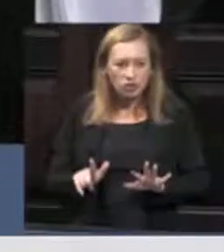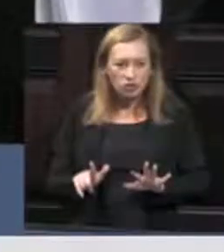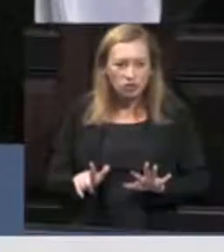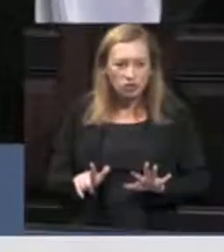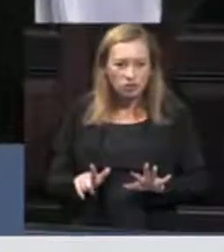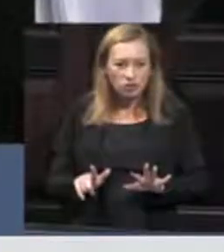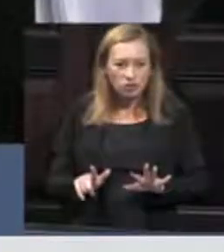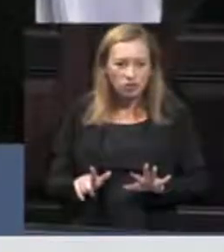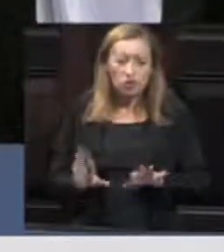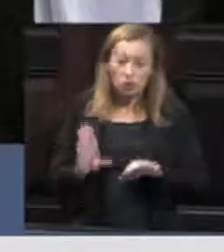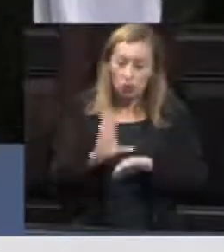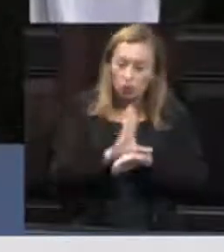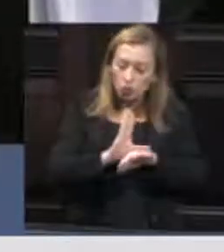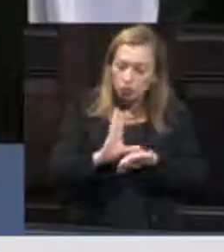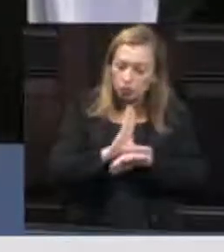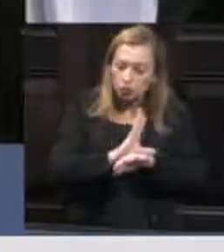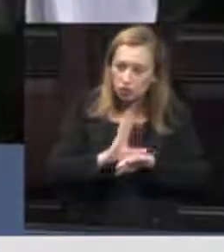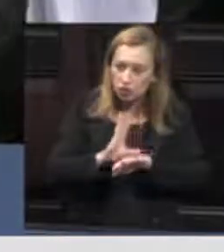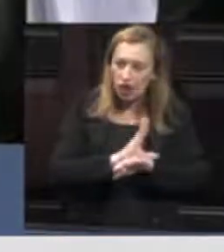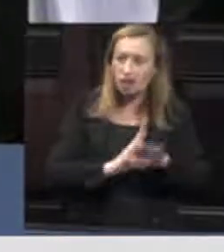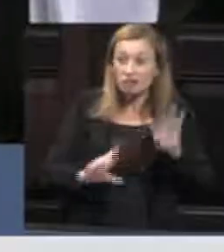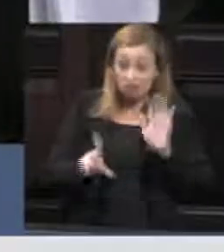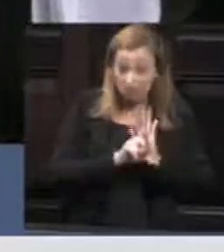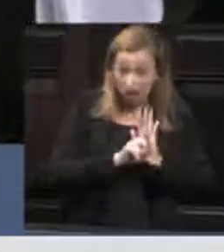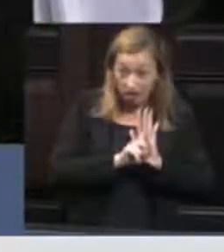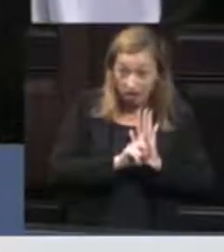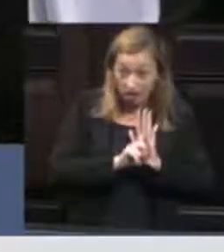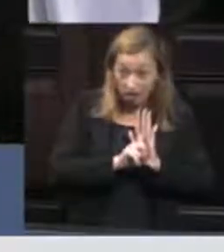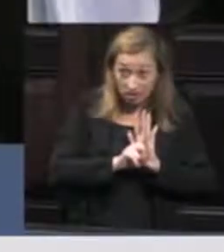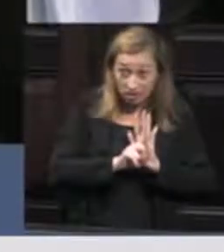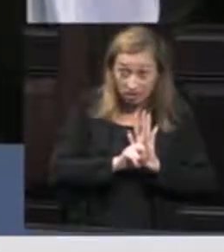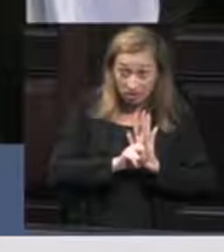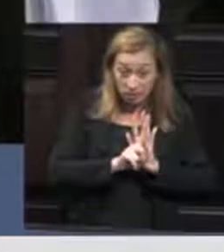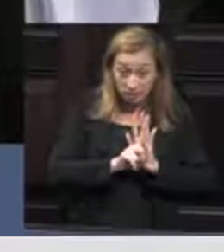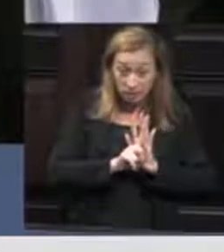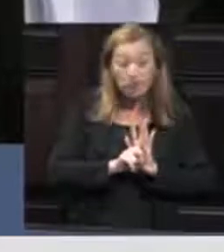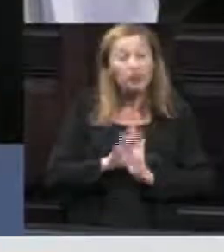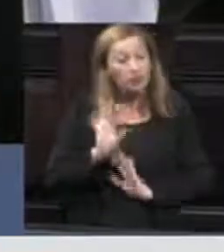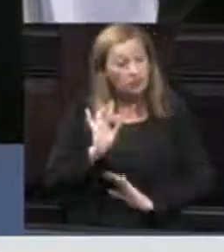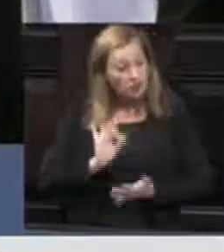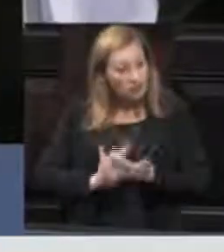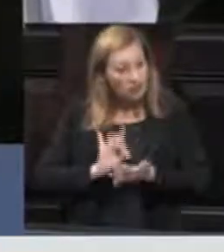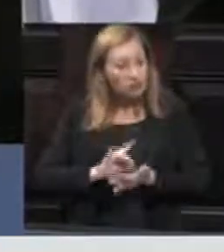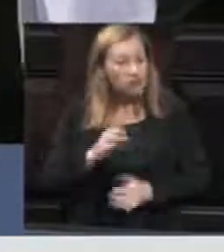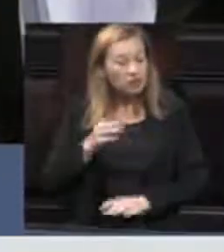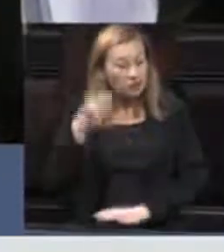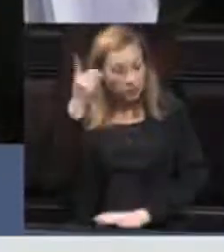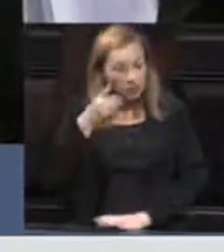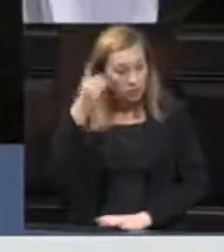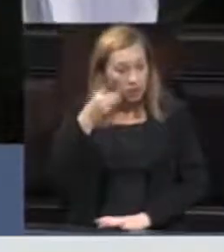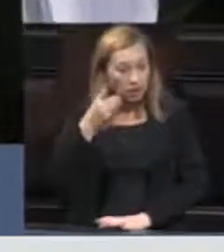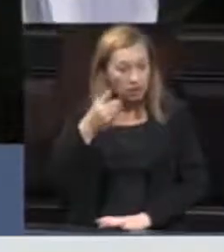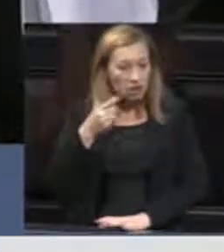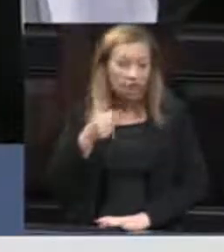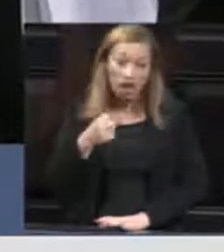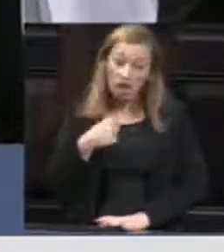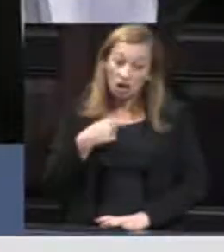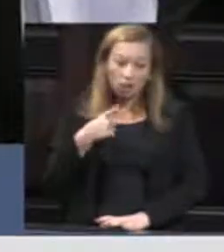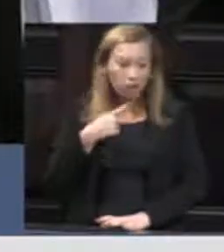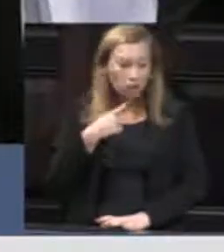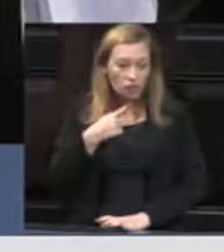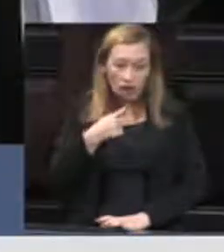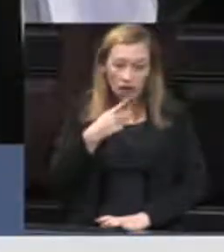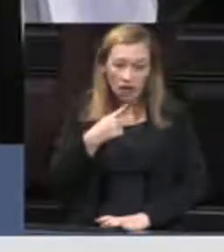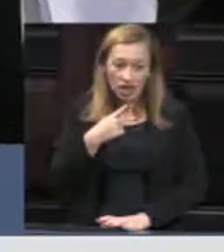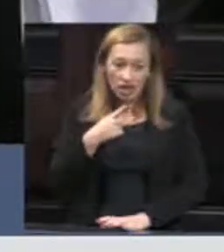manifestamente inconstitucionais. Sinceramente, deputado, eu vou adoecer. Agora, eu não disse que esta casa é julgada só